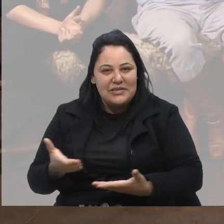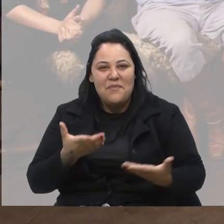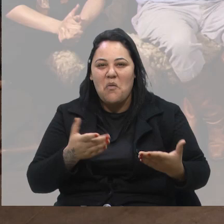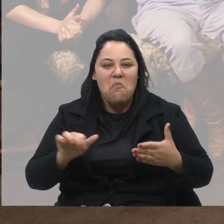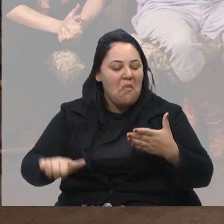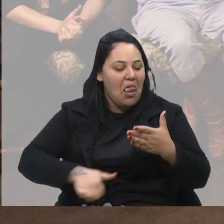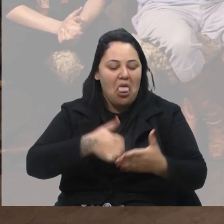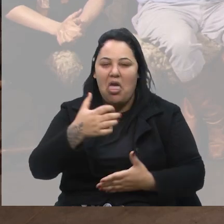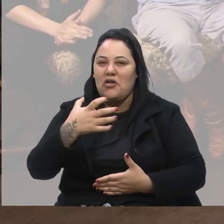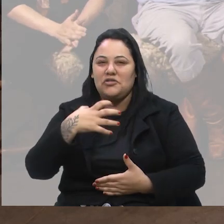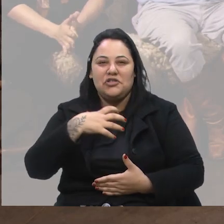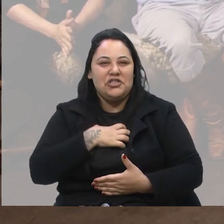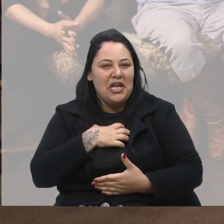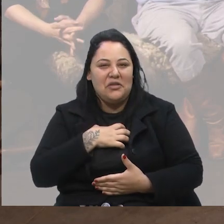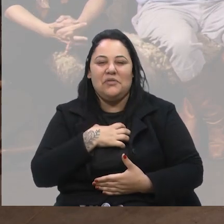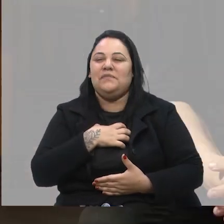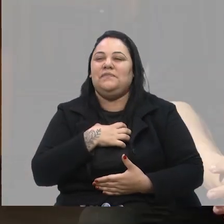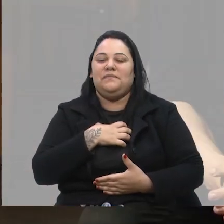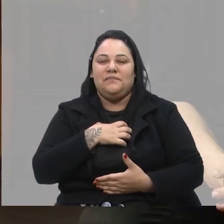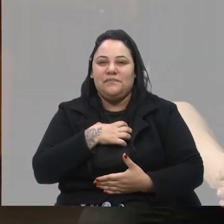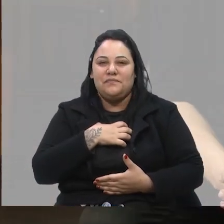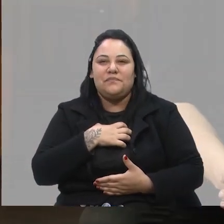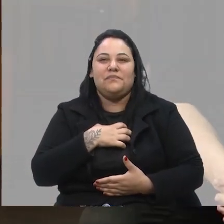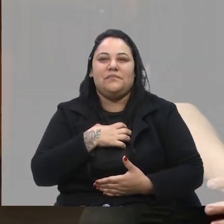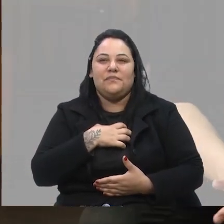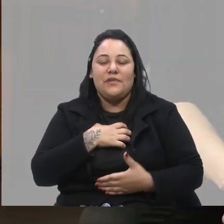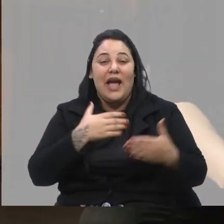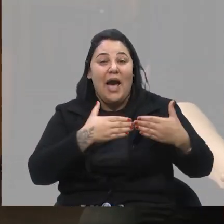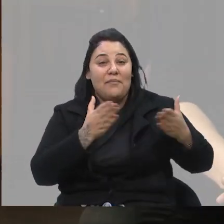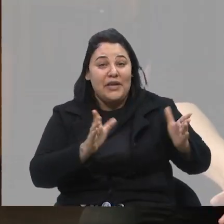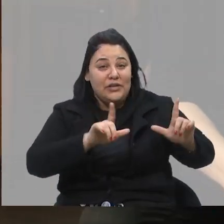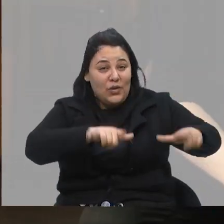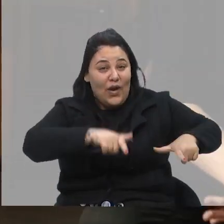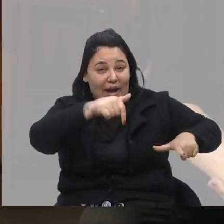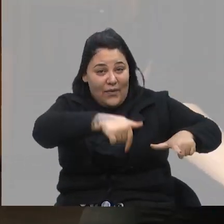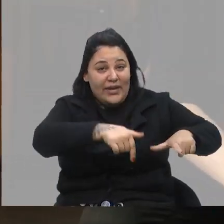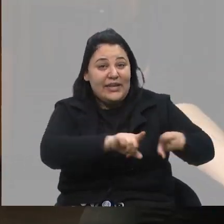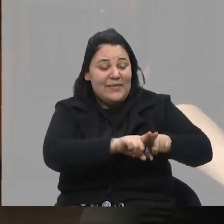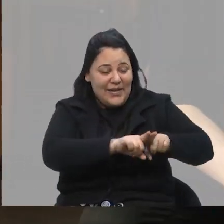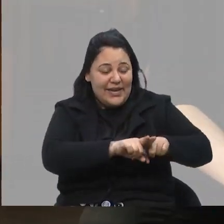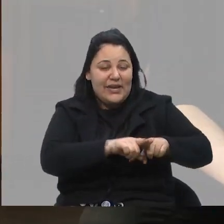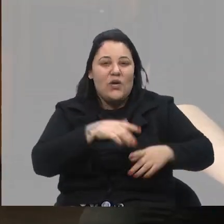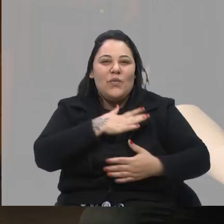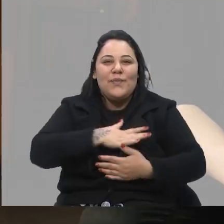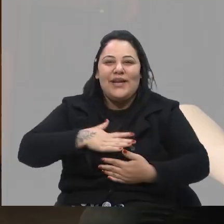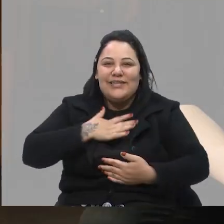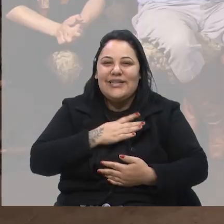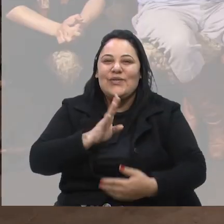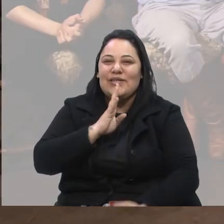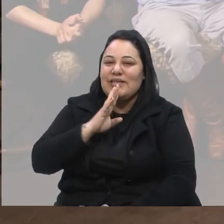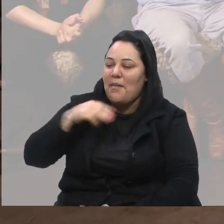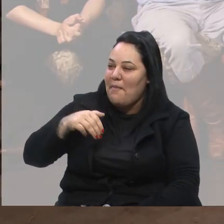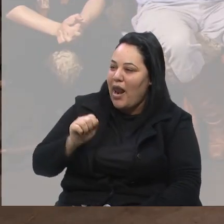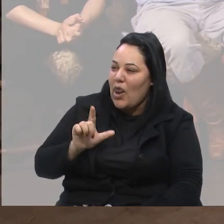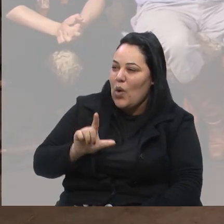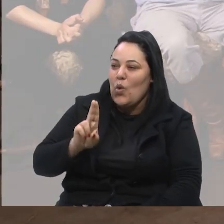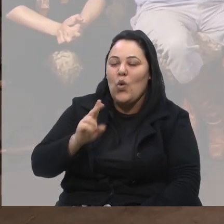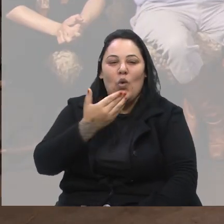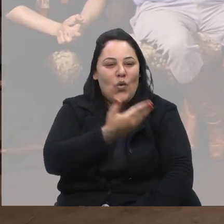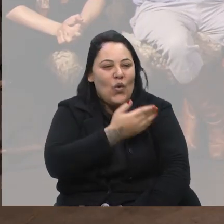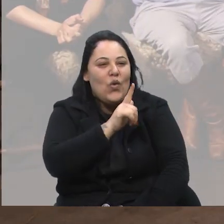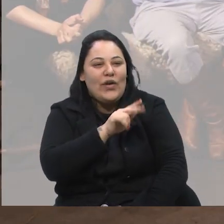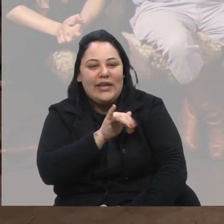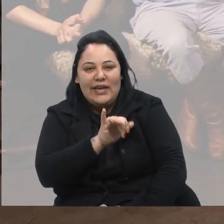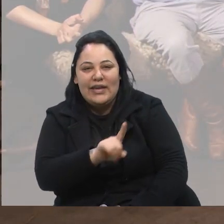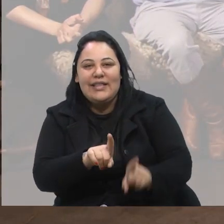maneira possível. Nicásio abrindo o Bolicho dos Piardes. E o prazer de conhecer a Malu, o Guilherme, né?